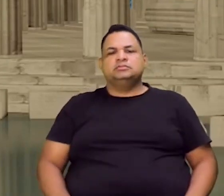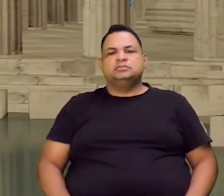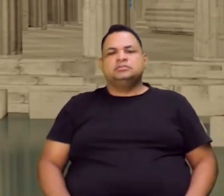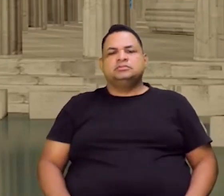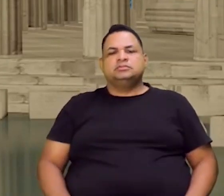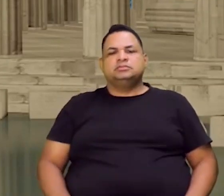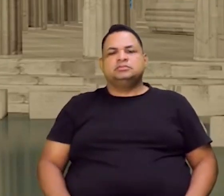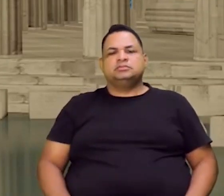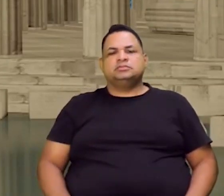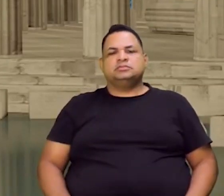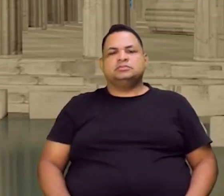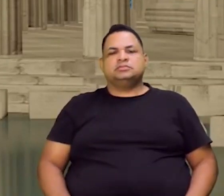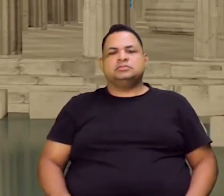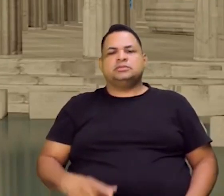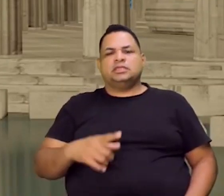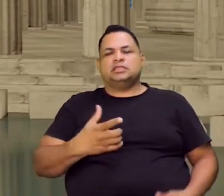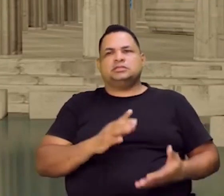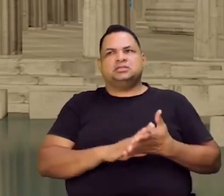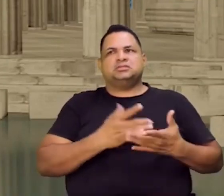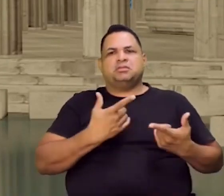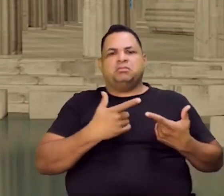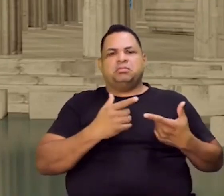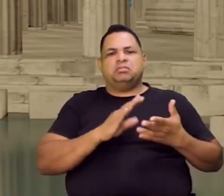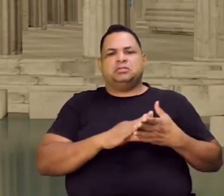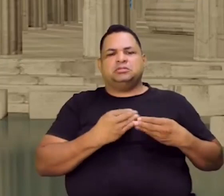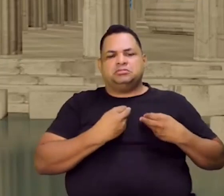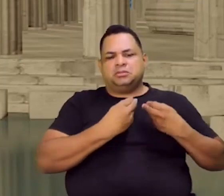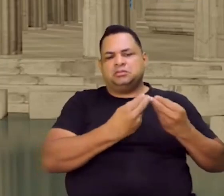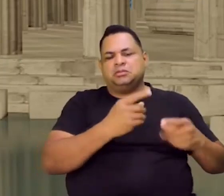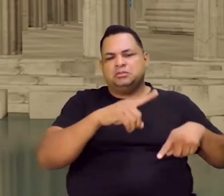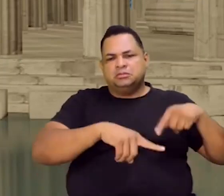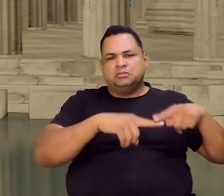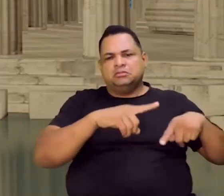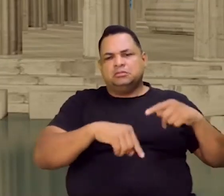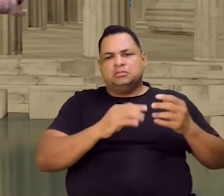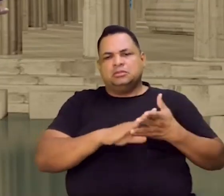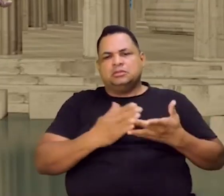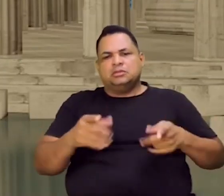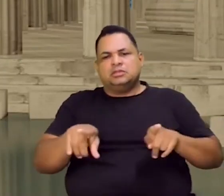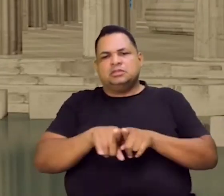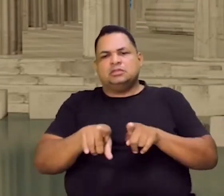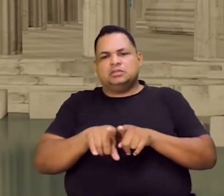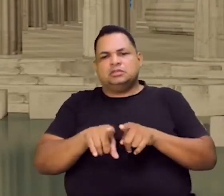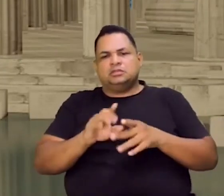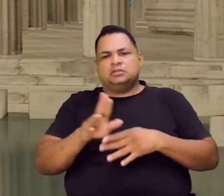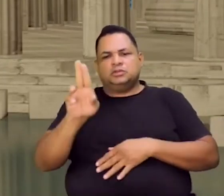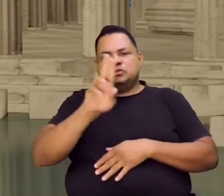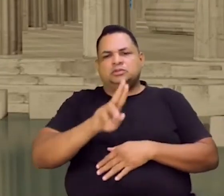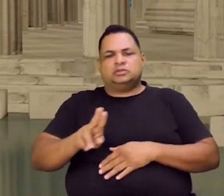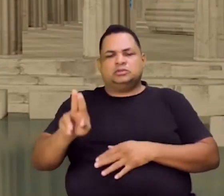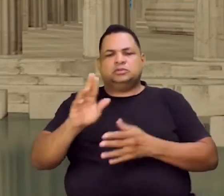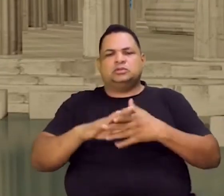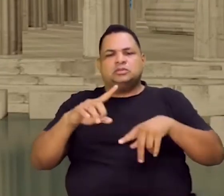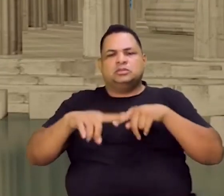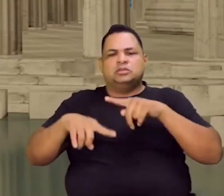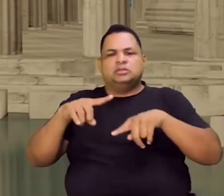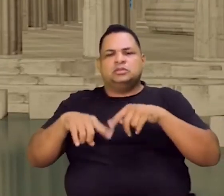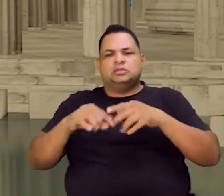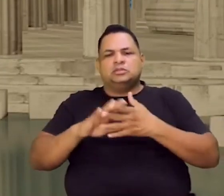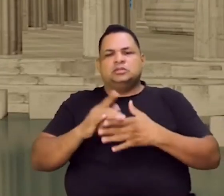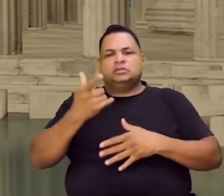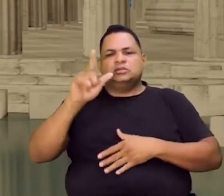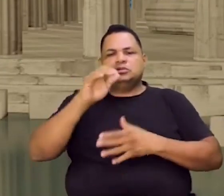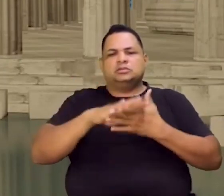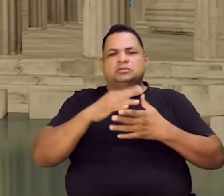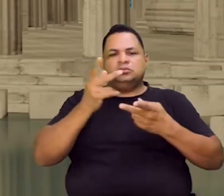Porque aquele que está sendo abatido, ele fornece material, e o outro que está abatendo também fornece algum tipo de material para o resto dos